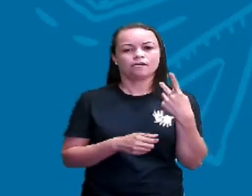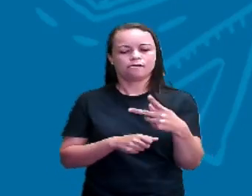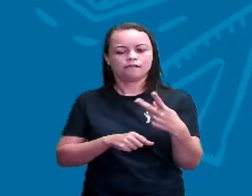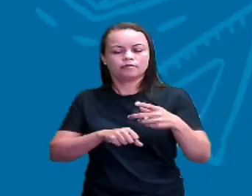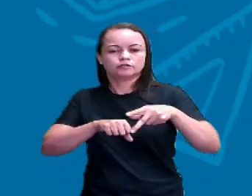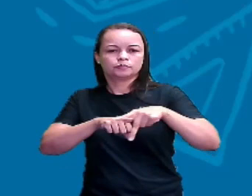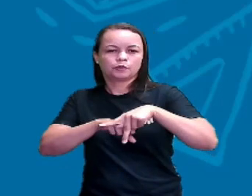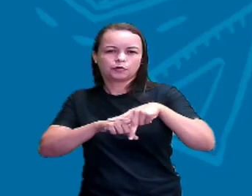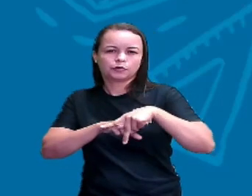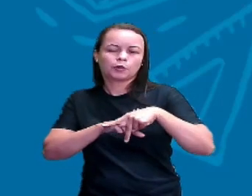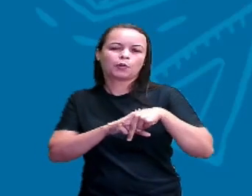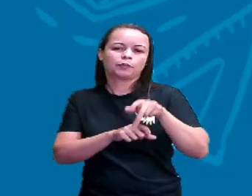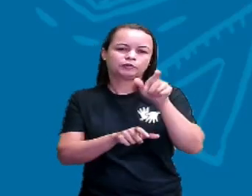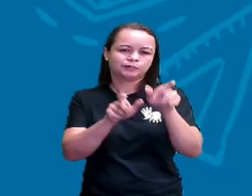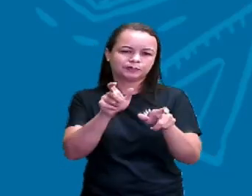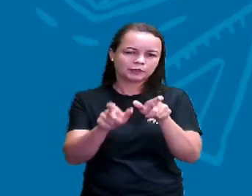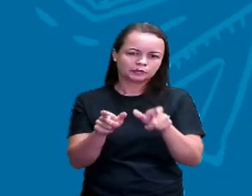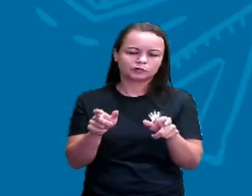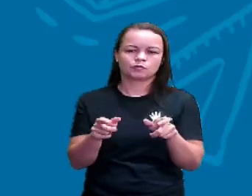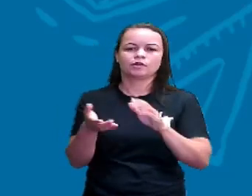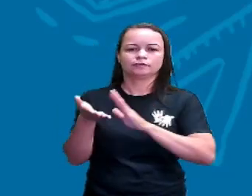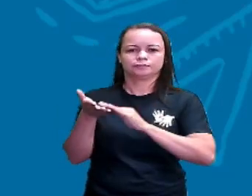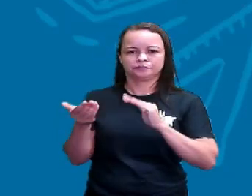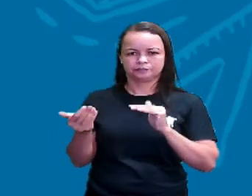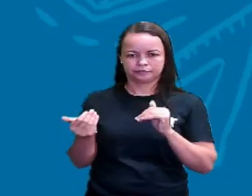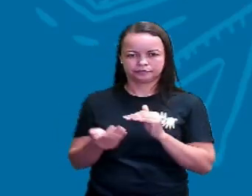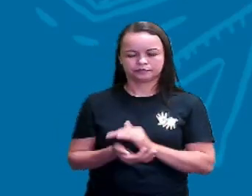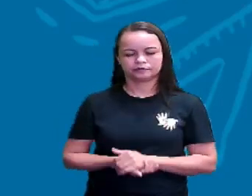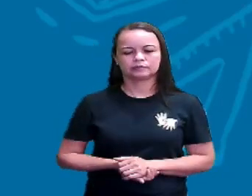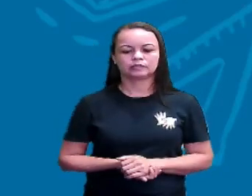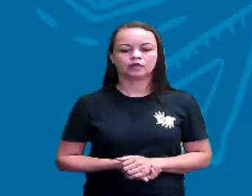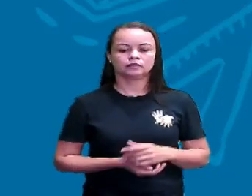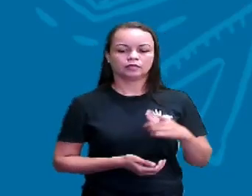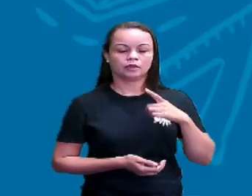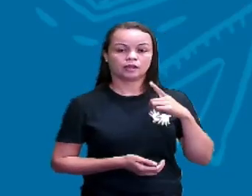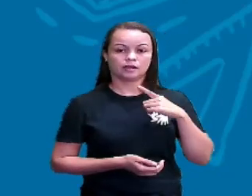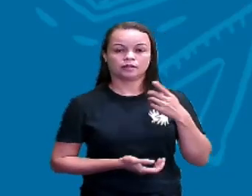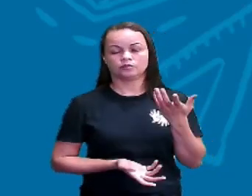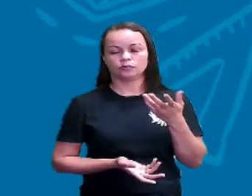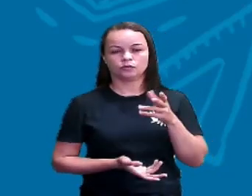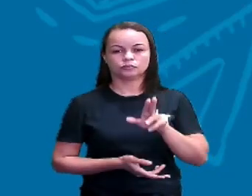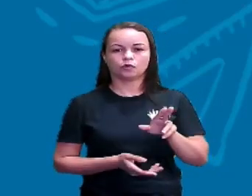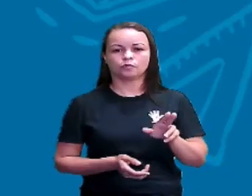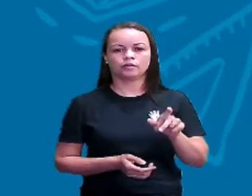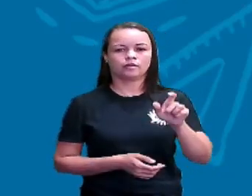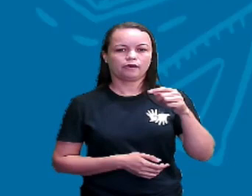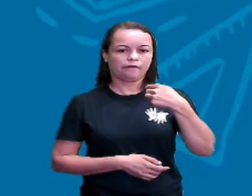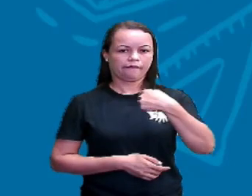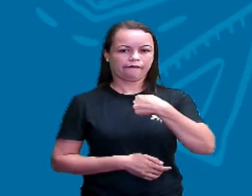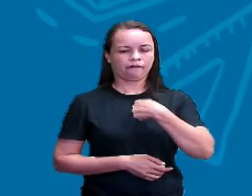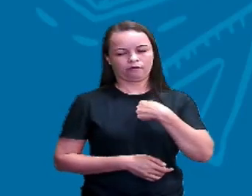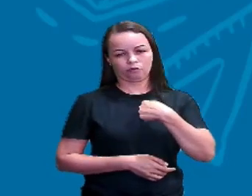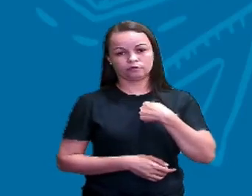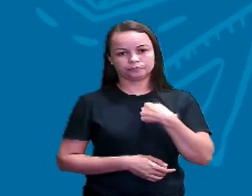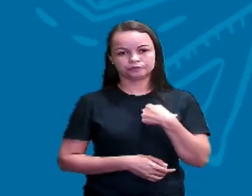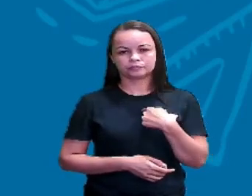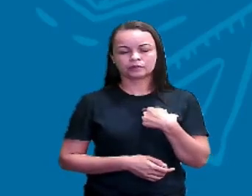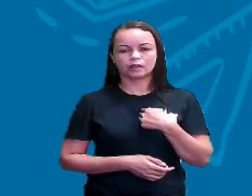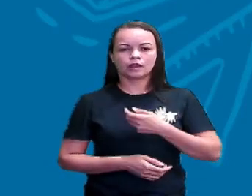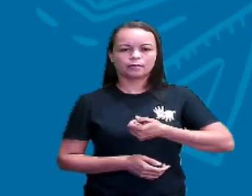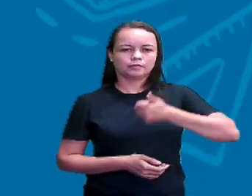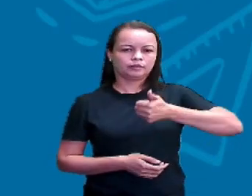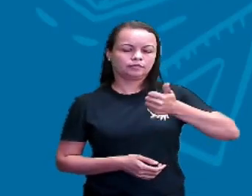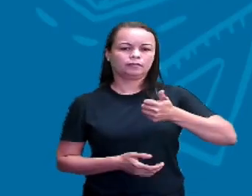pronomes pessoais em língua espanhola. Então, eu tenho eu, que seria o nosso eu, e se refere à